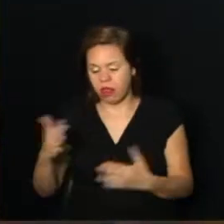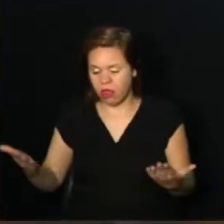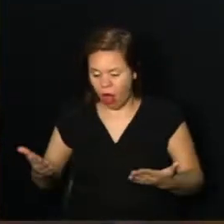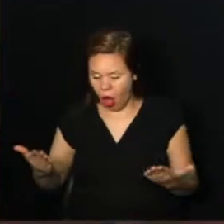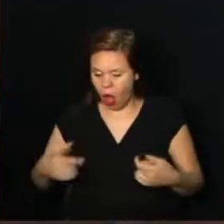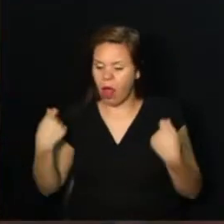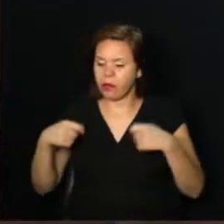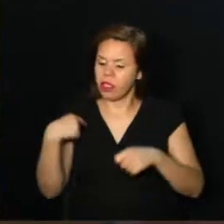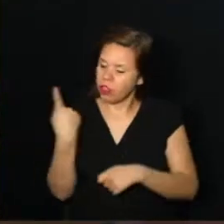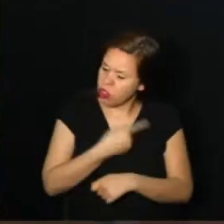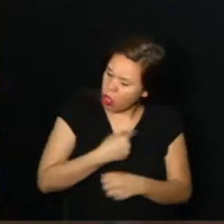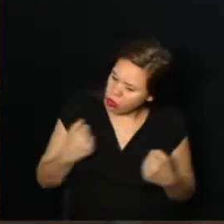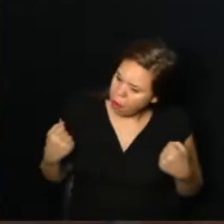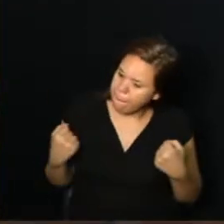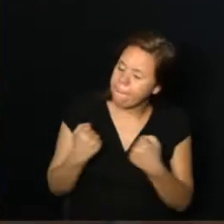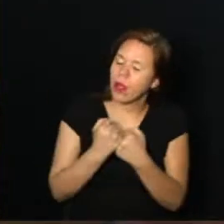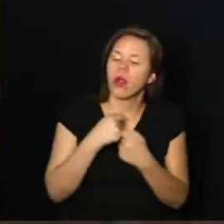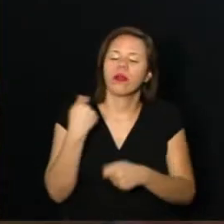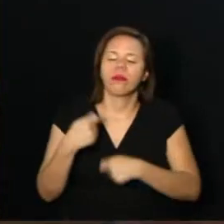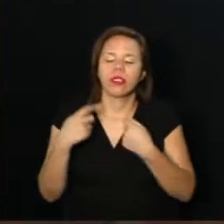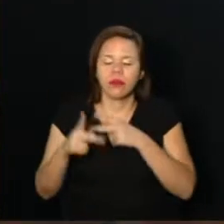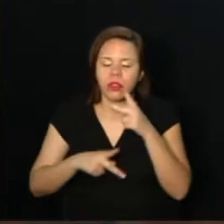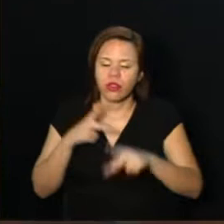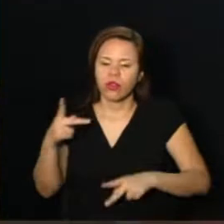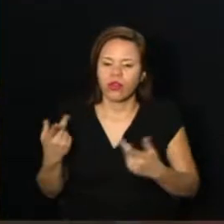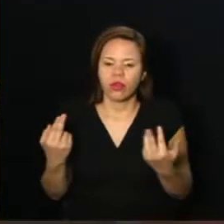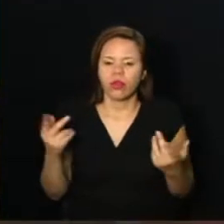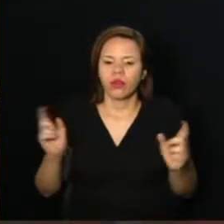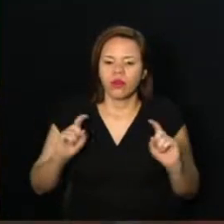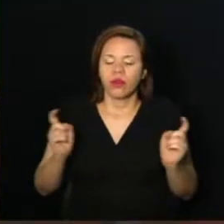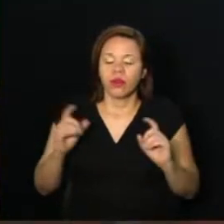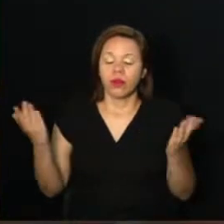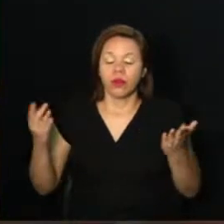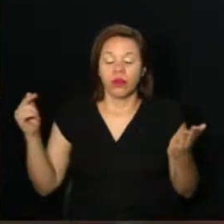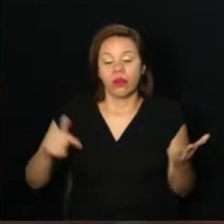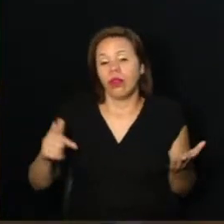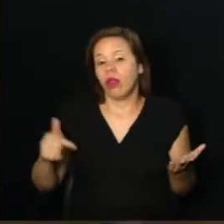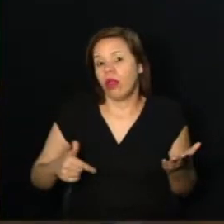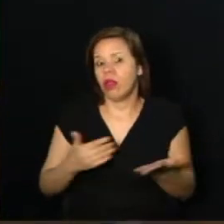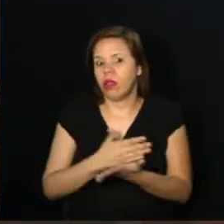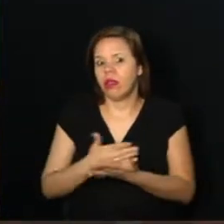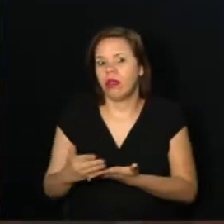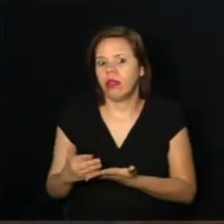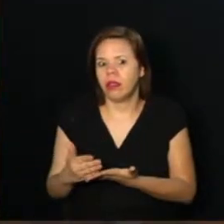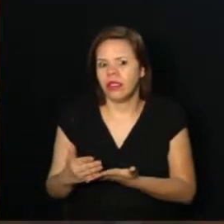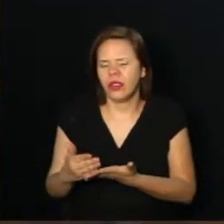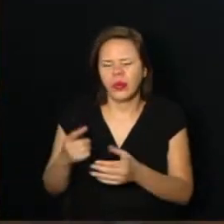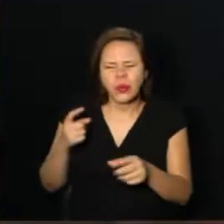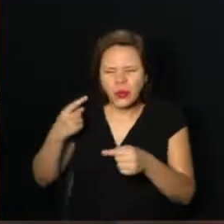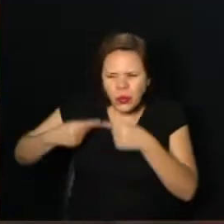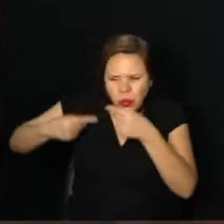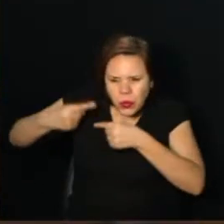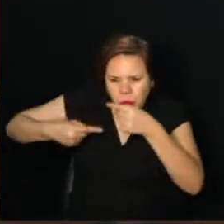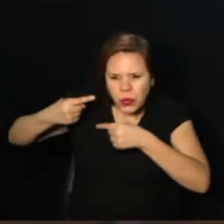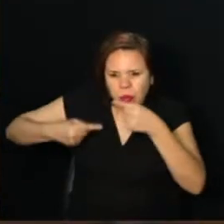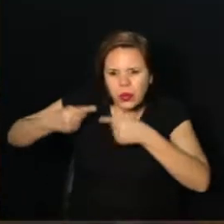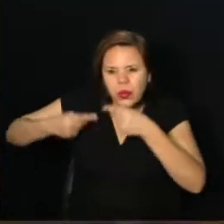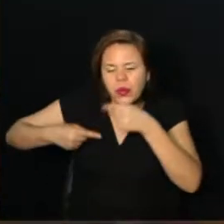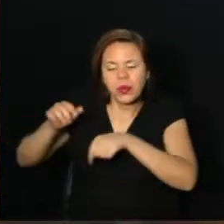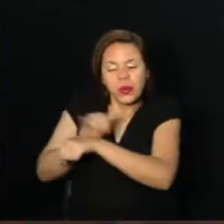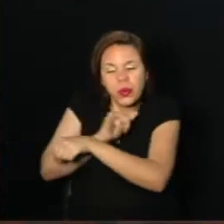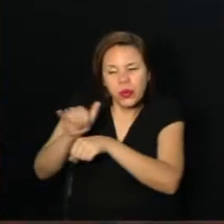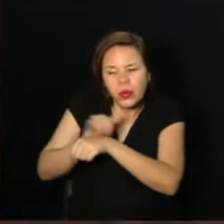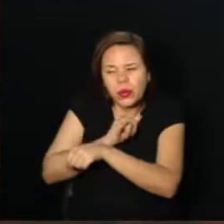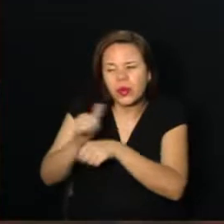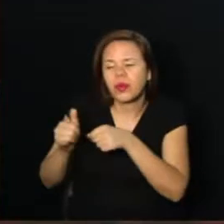gente e precisam de pessoas como que estão aqui reunidas hoje para começar a discutir, né, estratégias